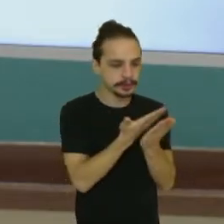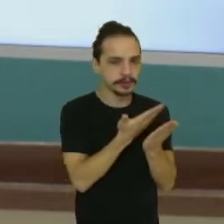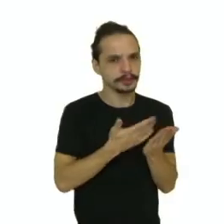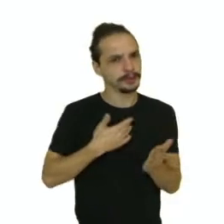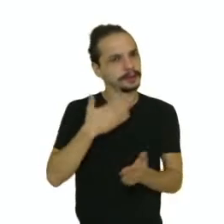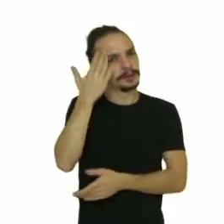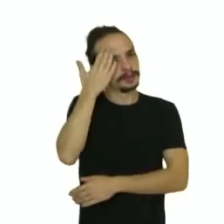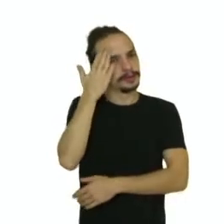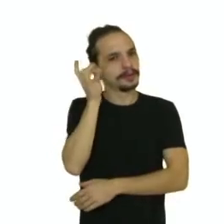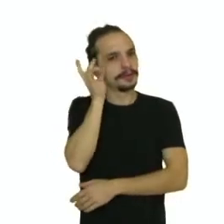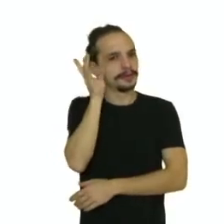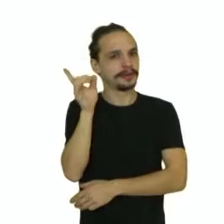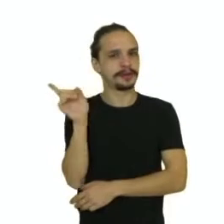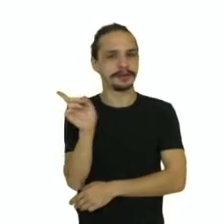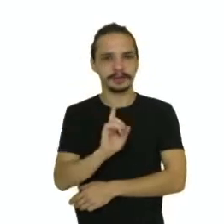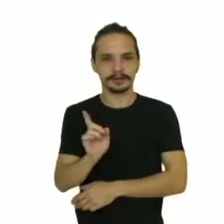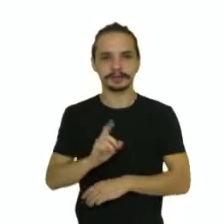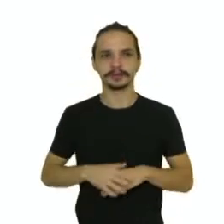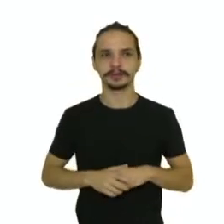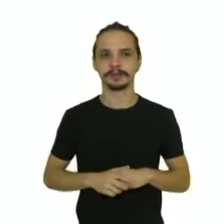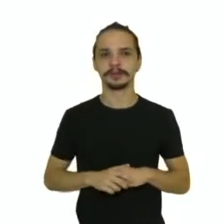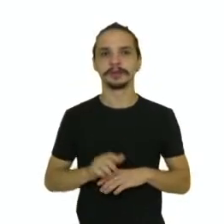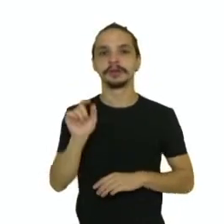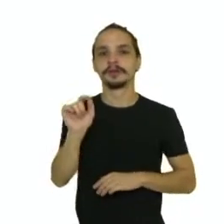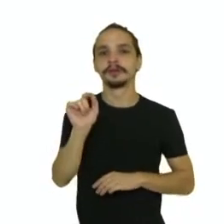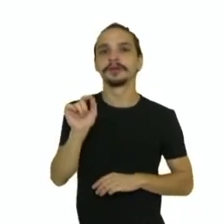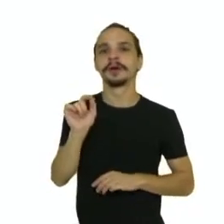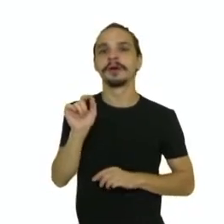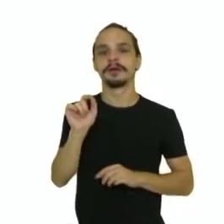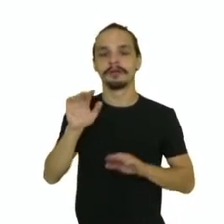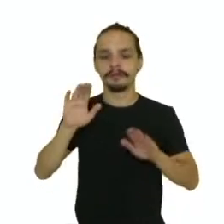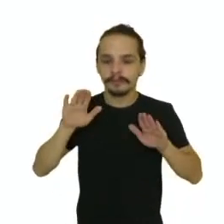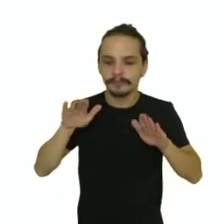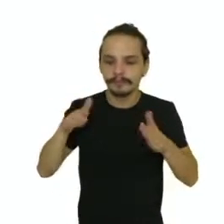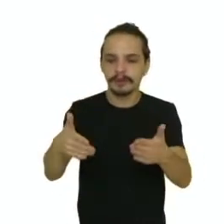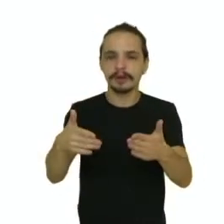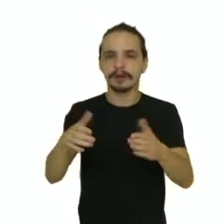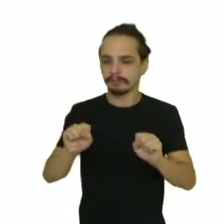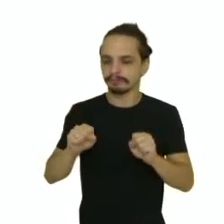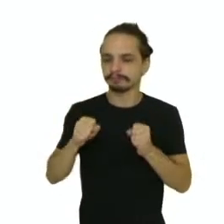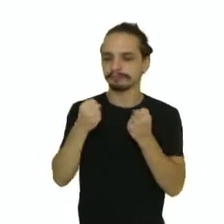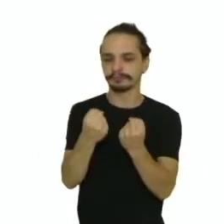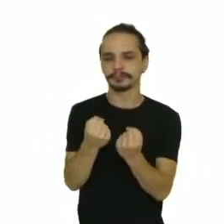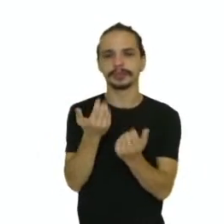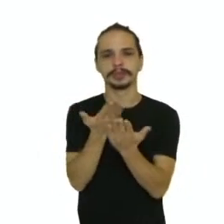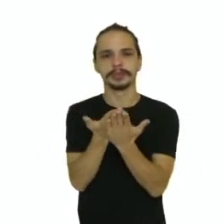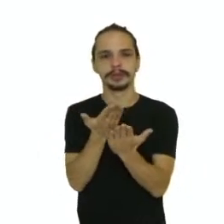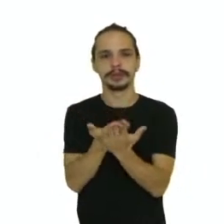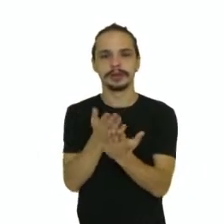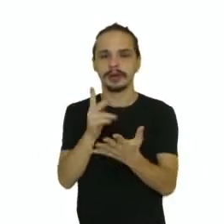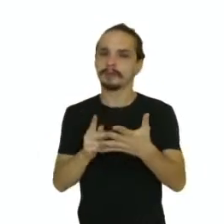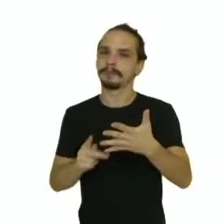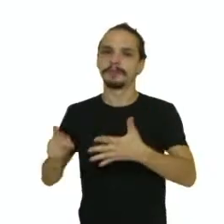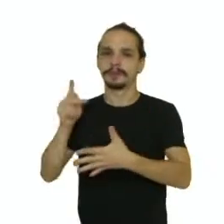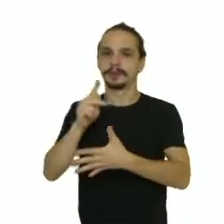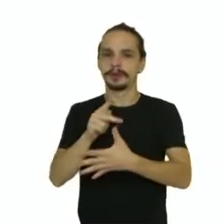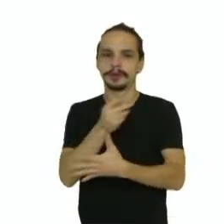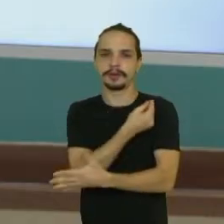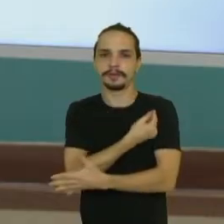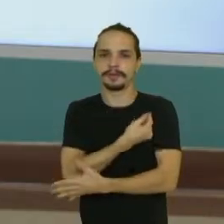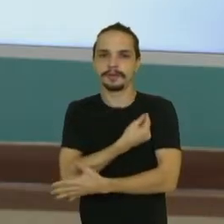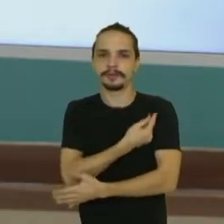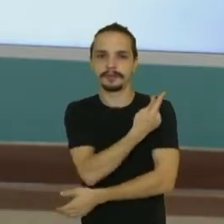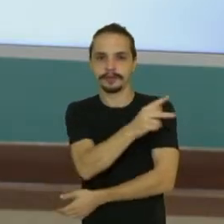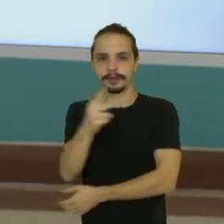não é fácil não é mesmo a dedicação aos estudos deve ser uma prioridade na O estudante deve